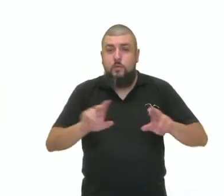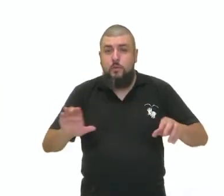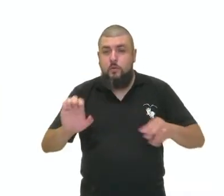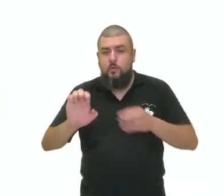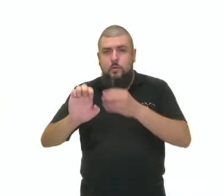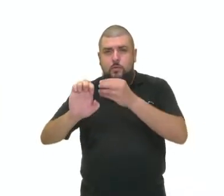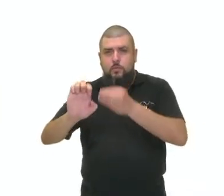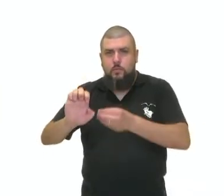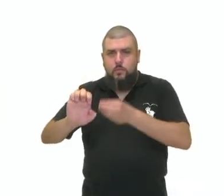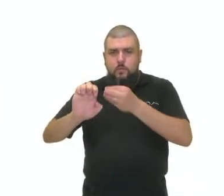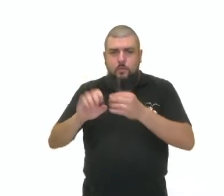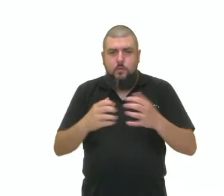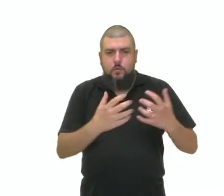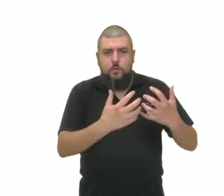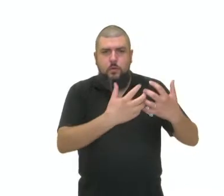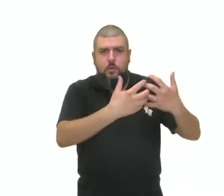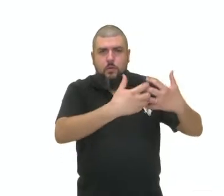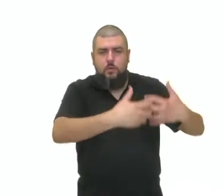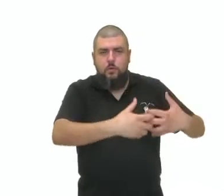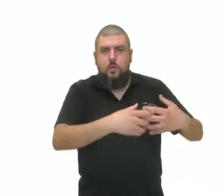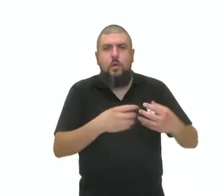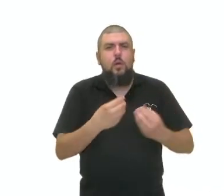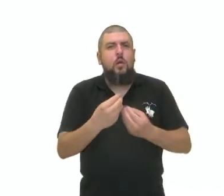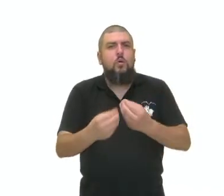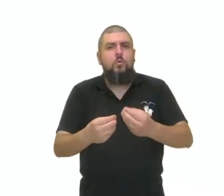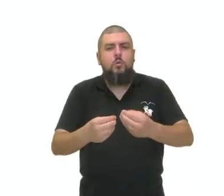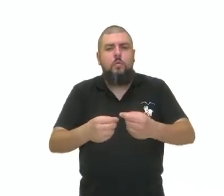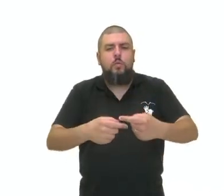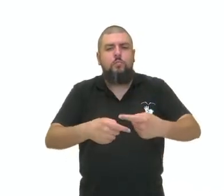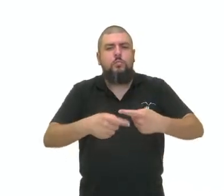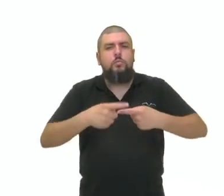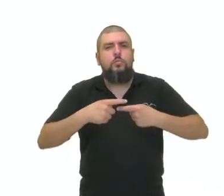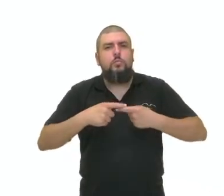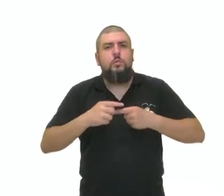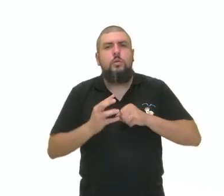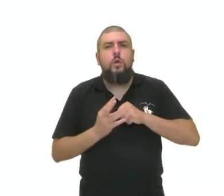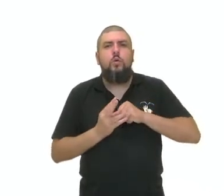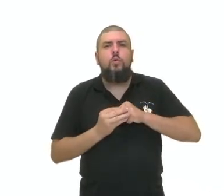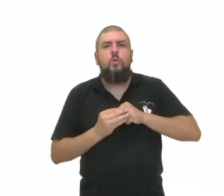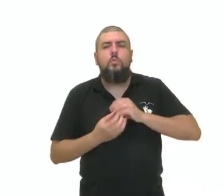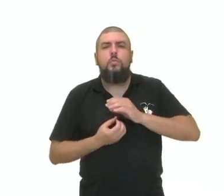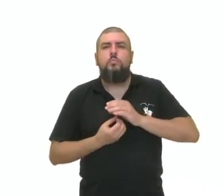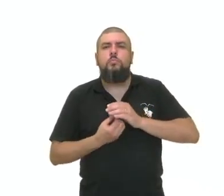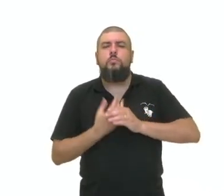é a afirmação sobre a origem dos nossos conhecimentos.